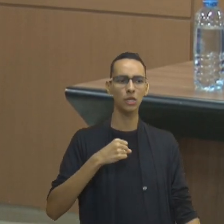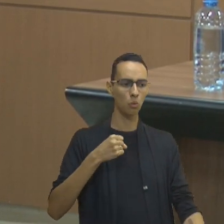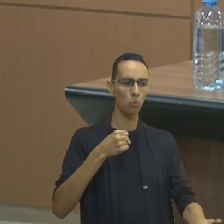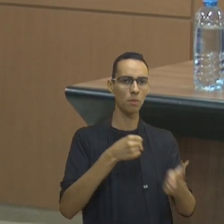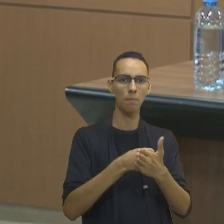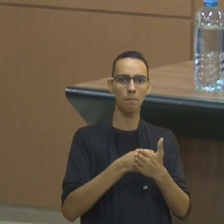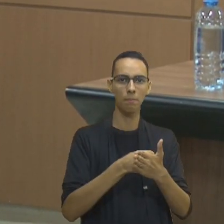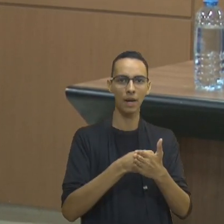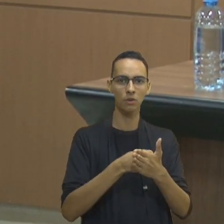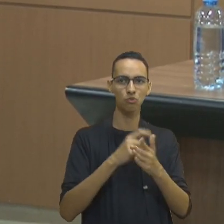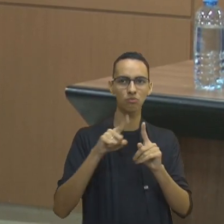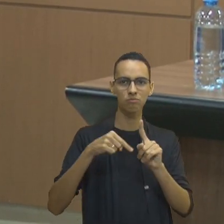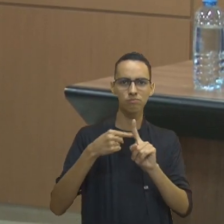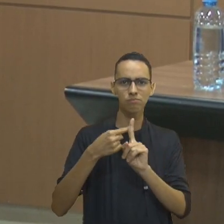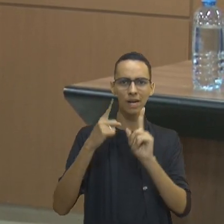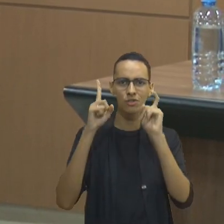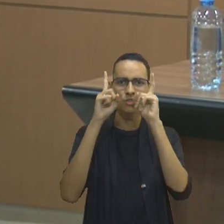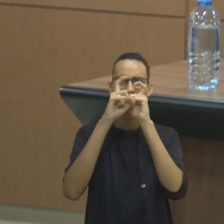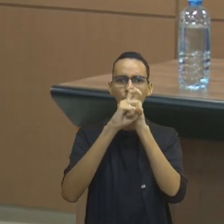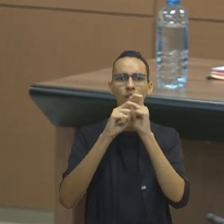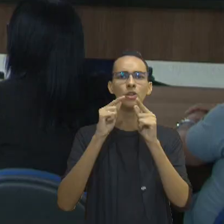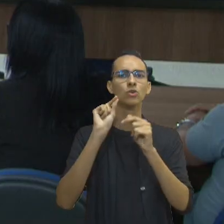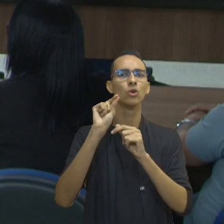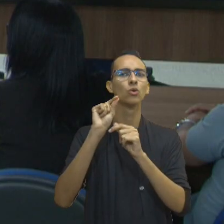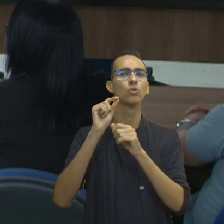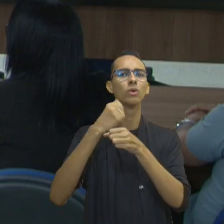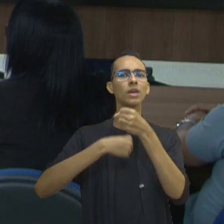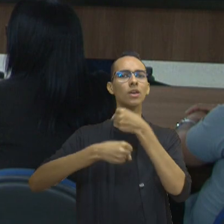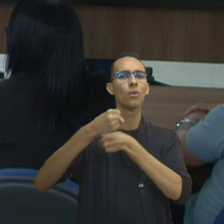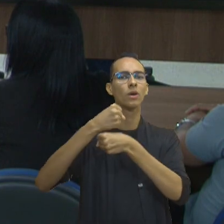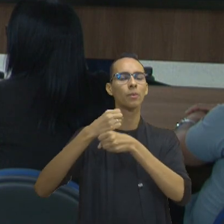mais drástico do que o passado?